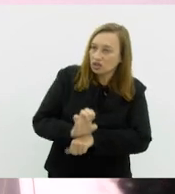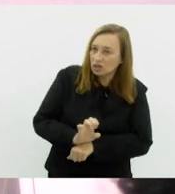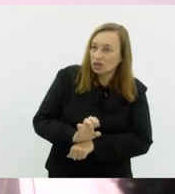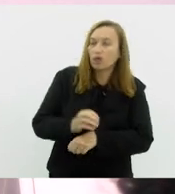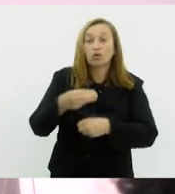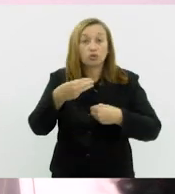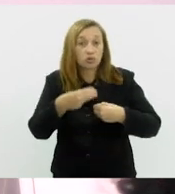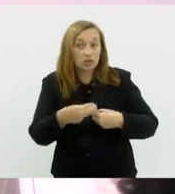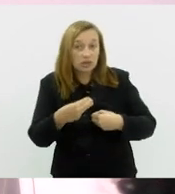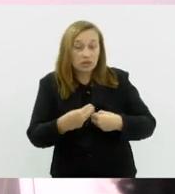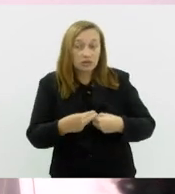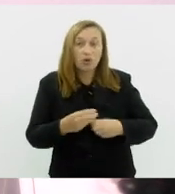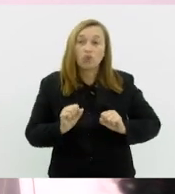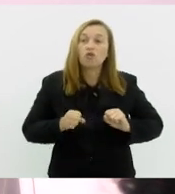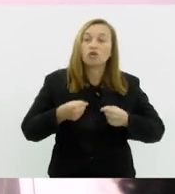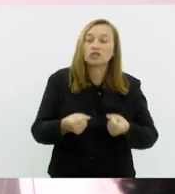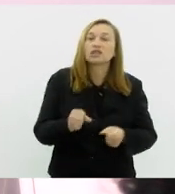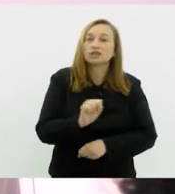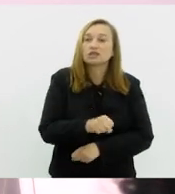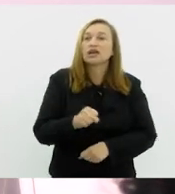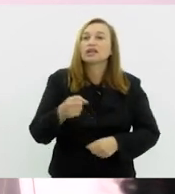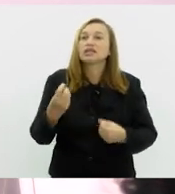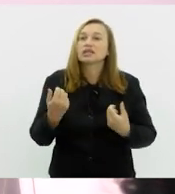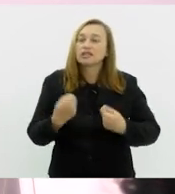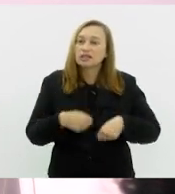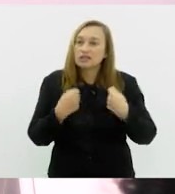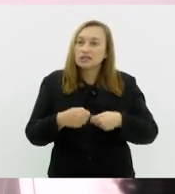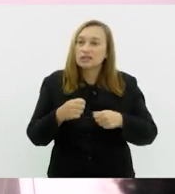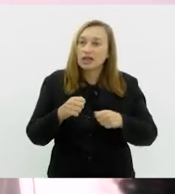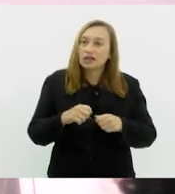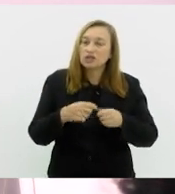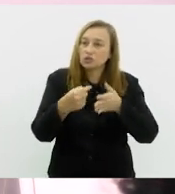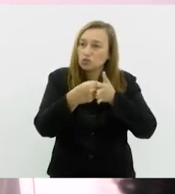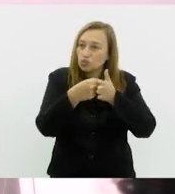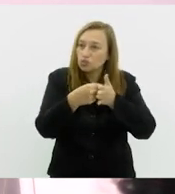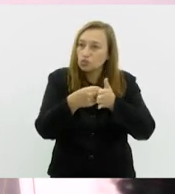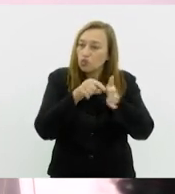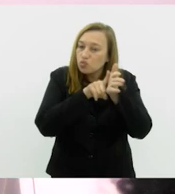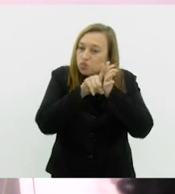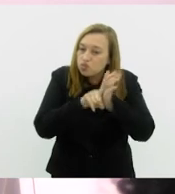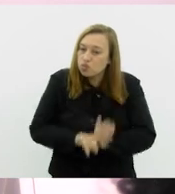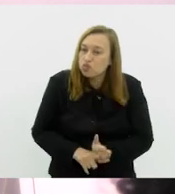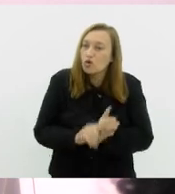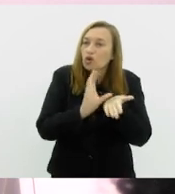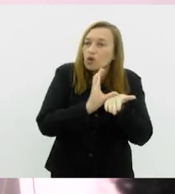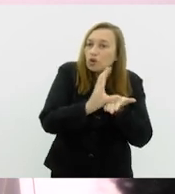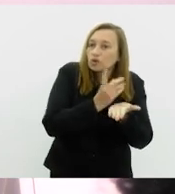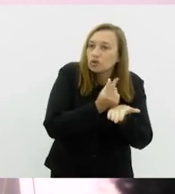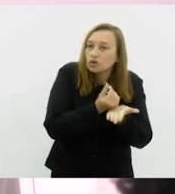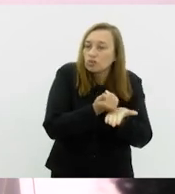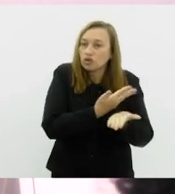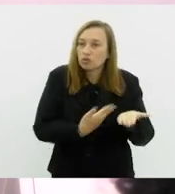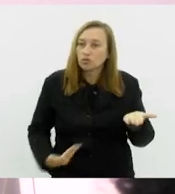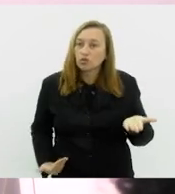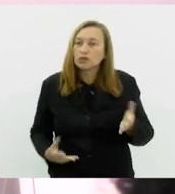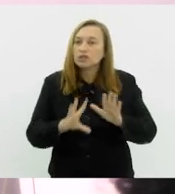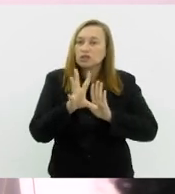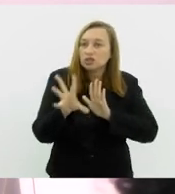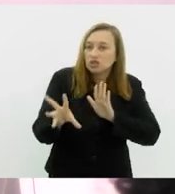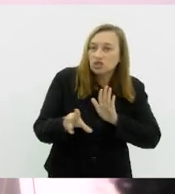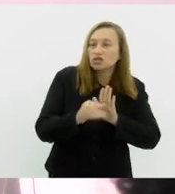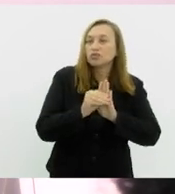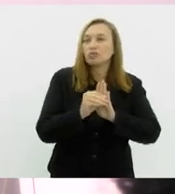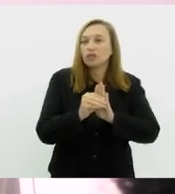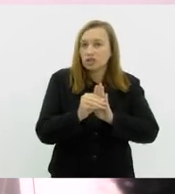municipal. A gente tem reforçado, sim, a necessidade de se enxergar no orçamento público, né, necessidade de emendas, de